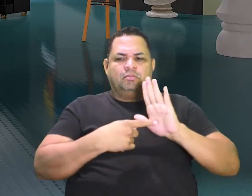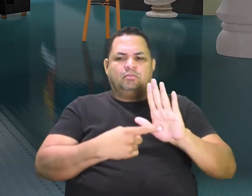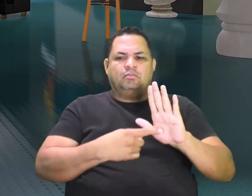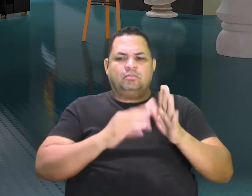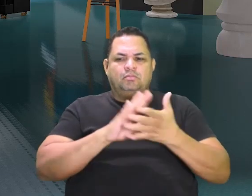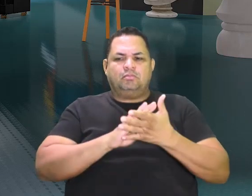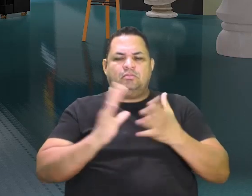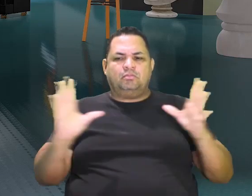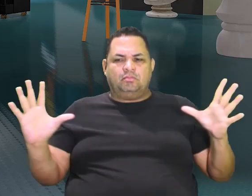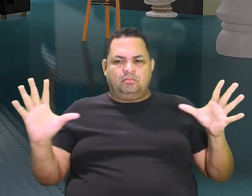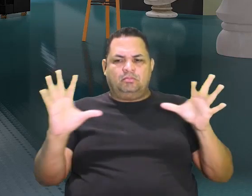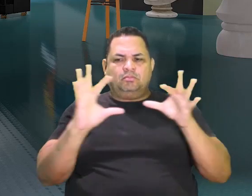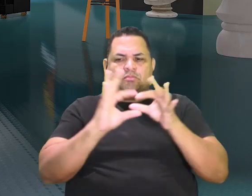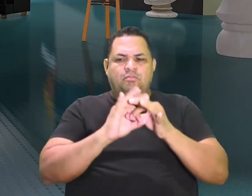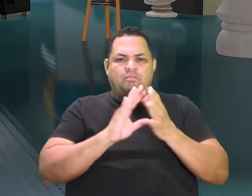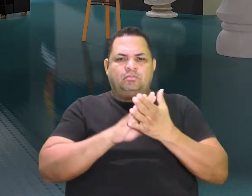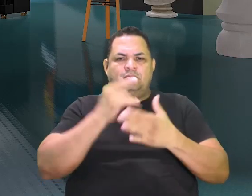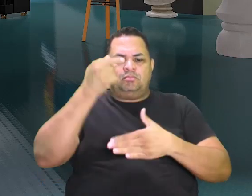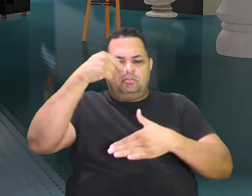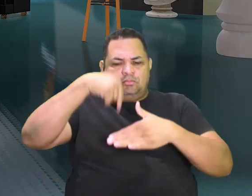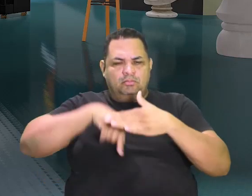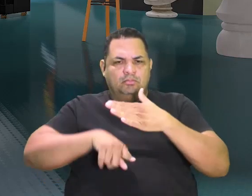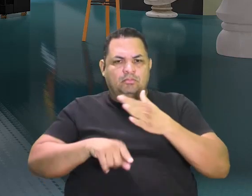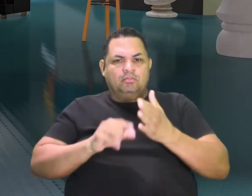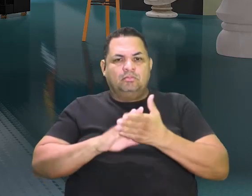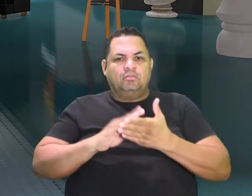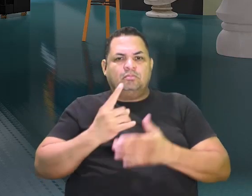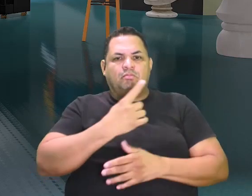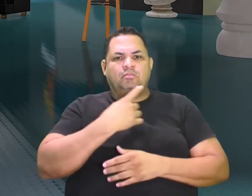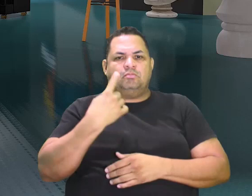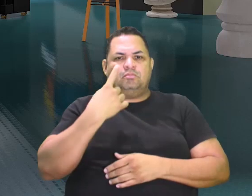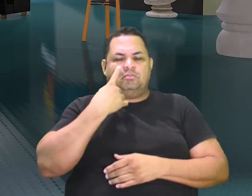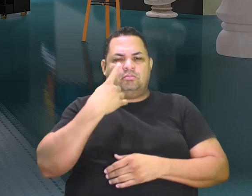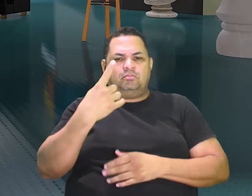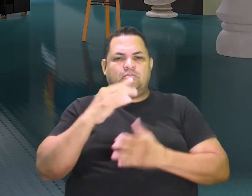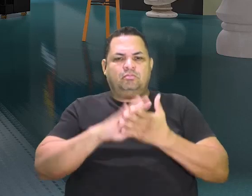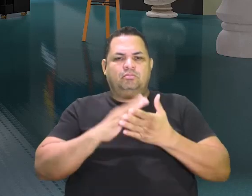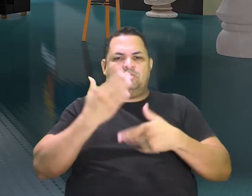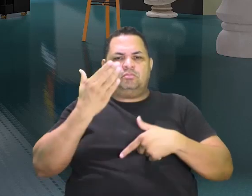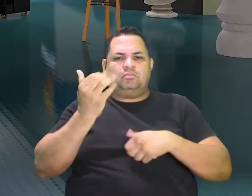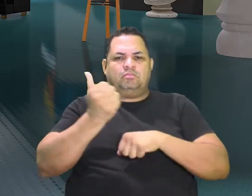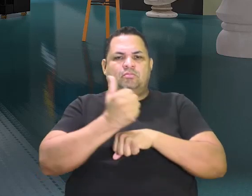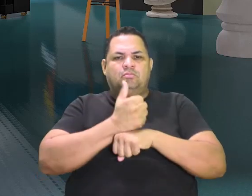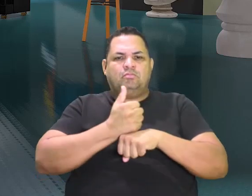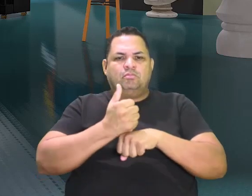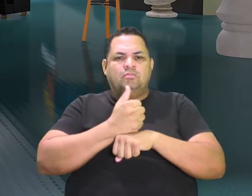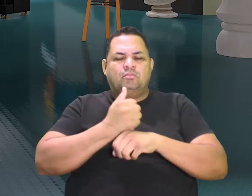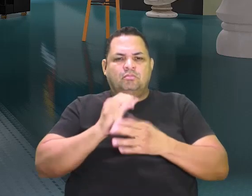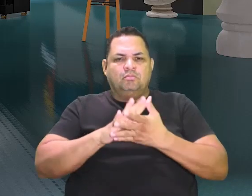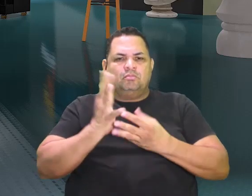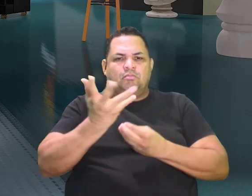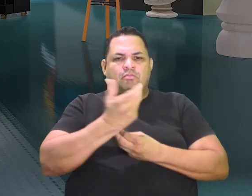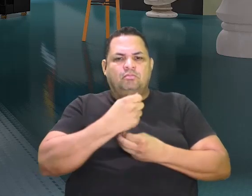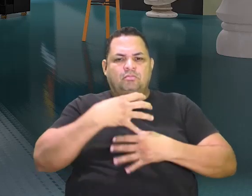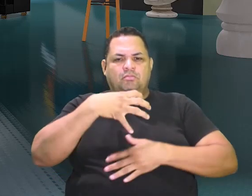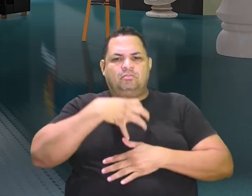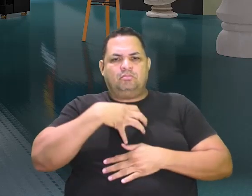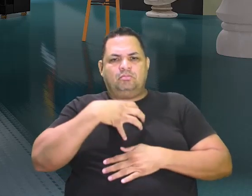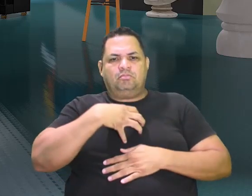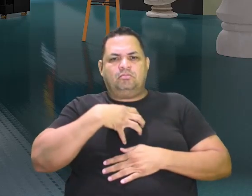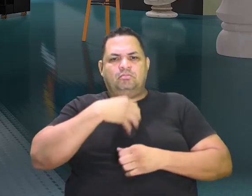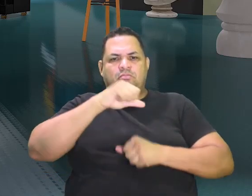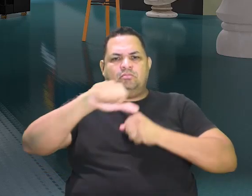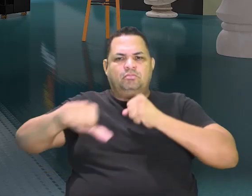uma contextualização, uma profundidade, e a gente vê que o artista como um todo, ele é sensível